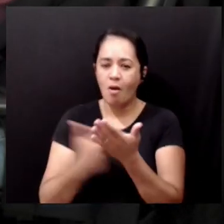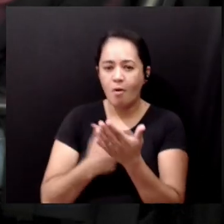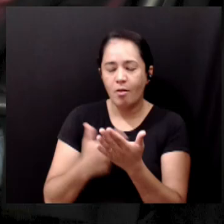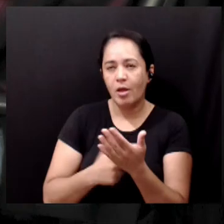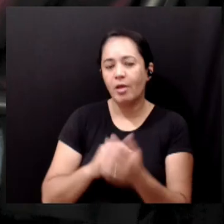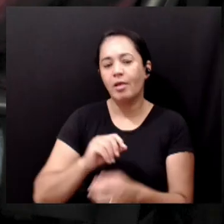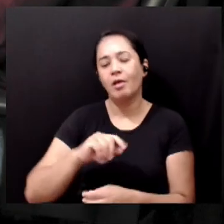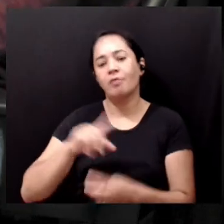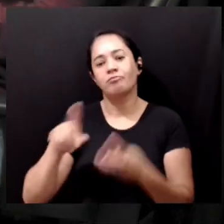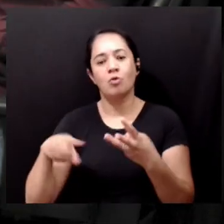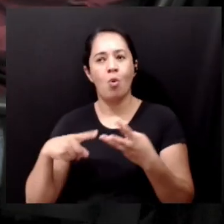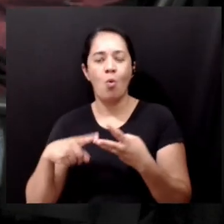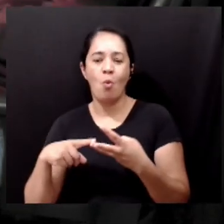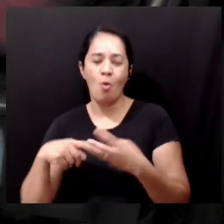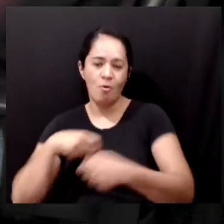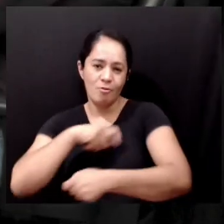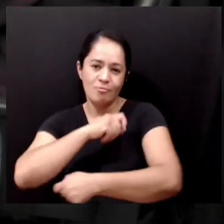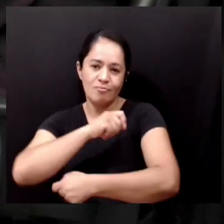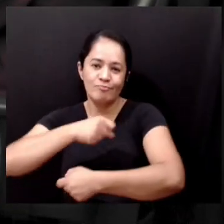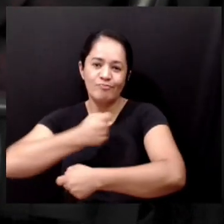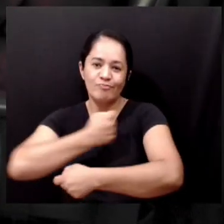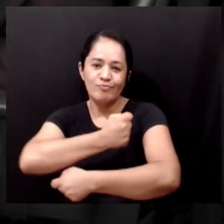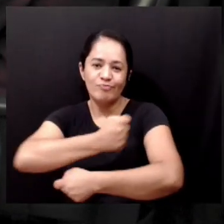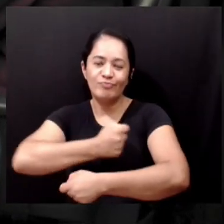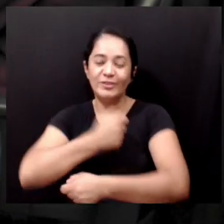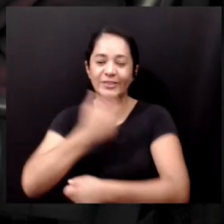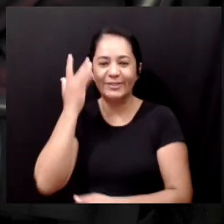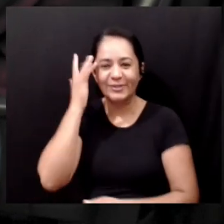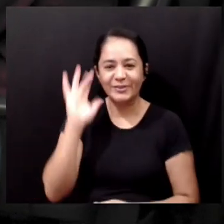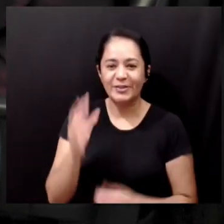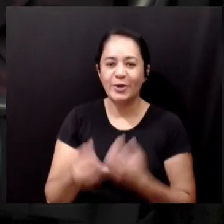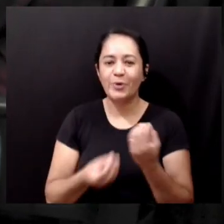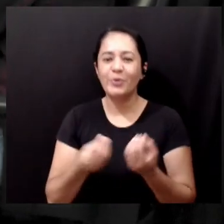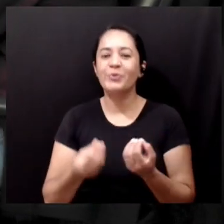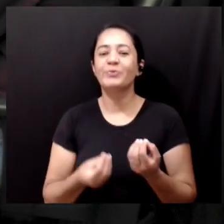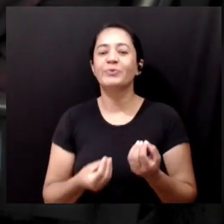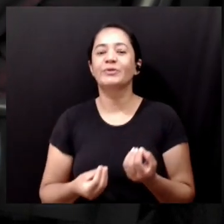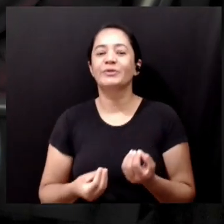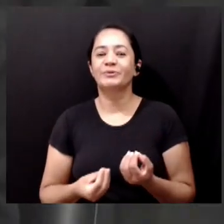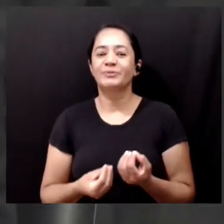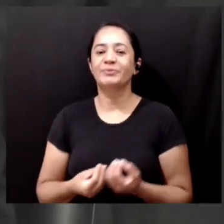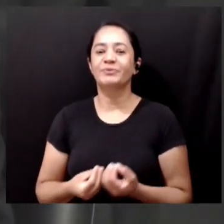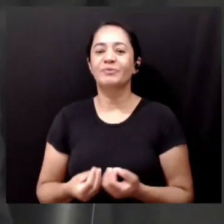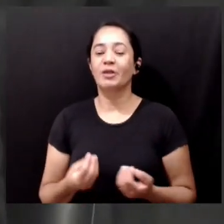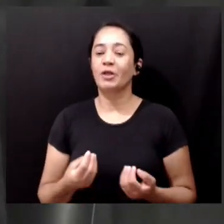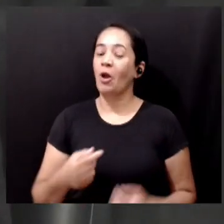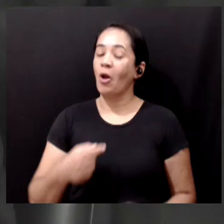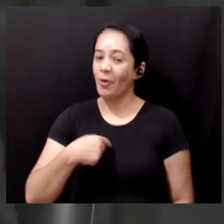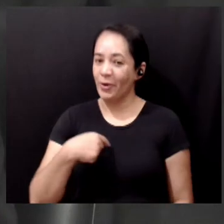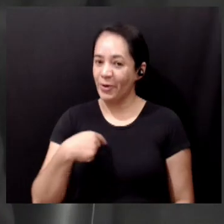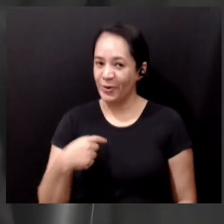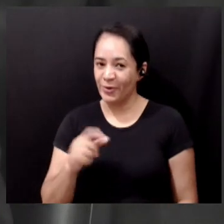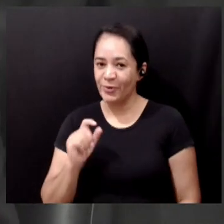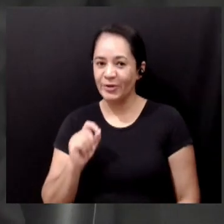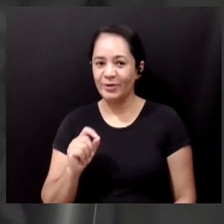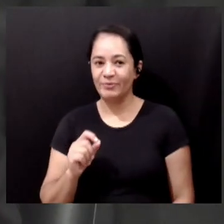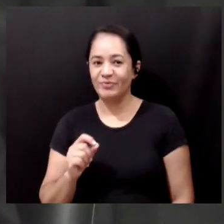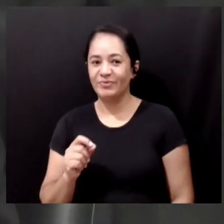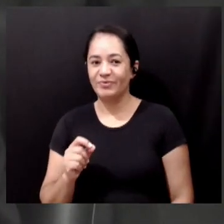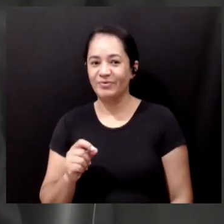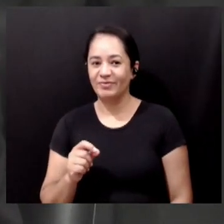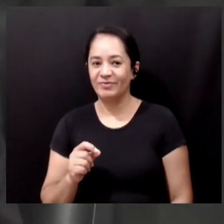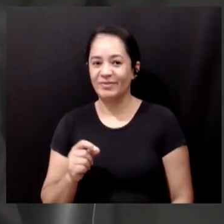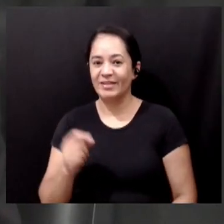cozinha. Conta para nós um pouquinho disso. Olha, tem uma receita muito boa. Você põe 2,5 copos de água numa